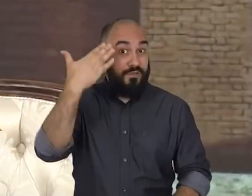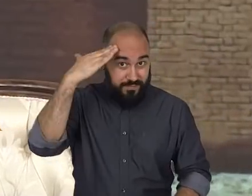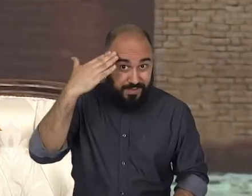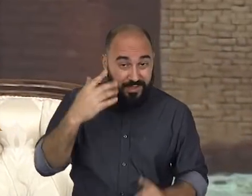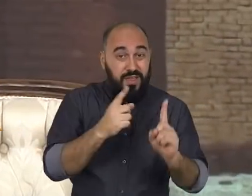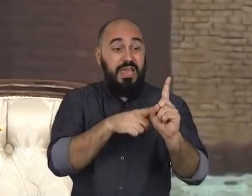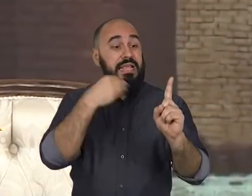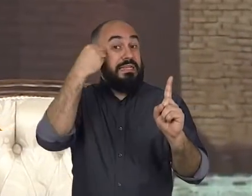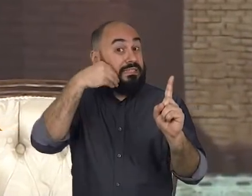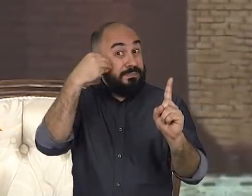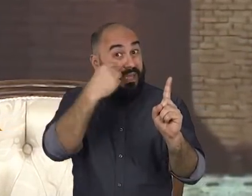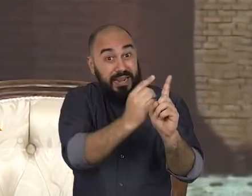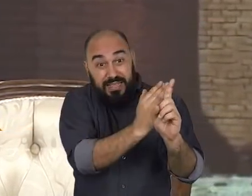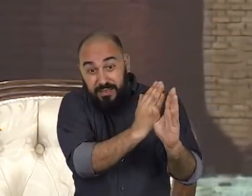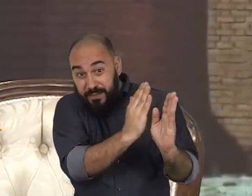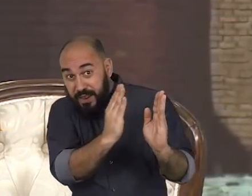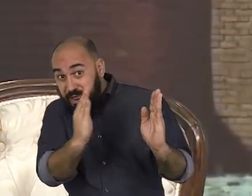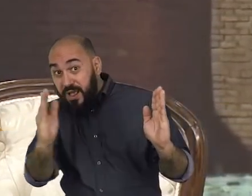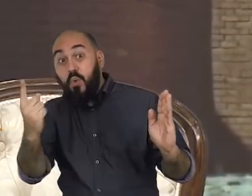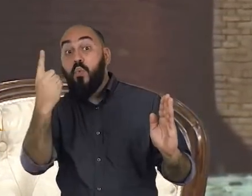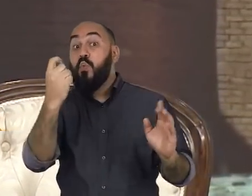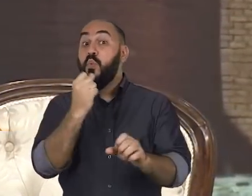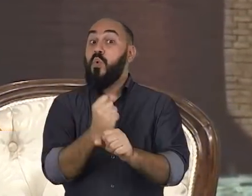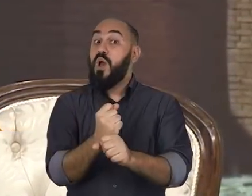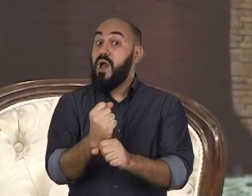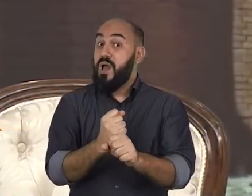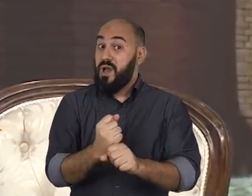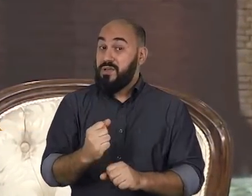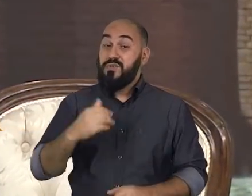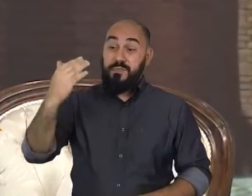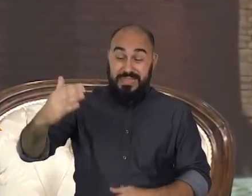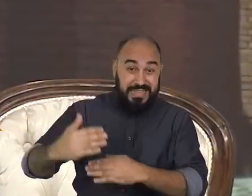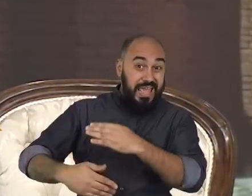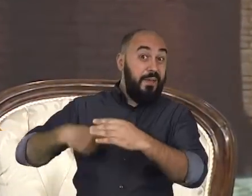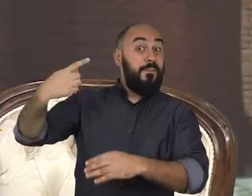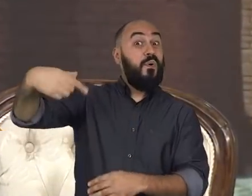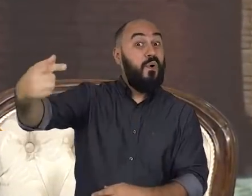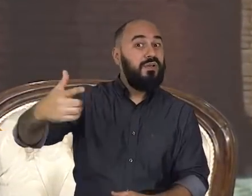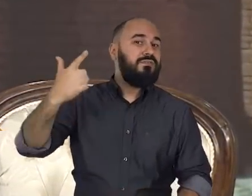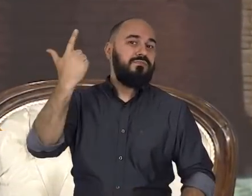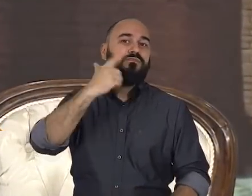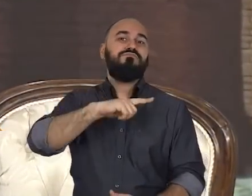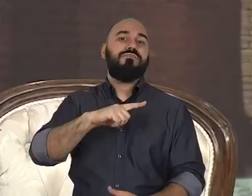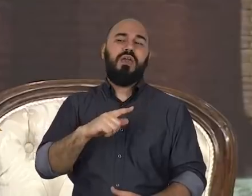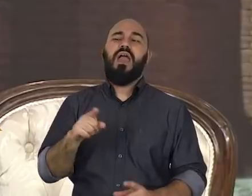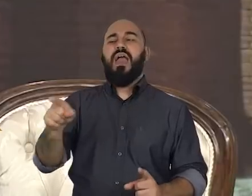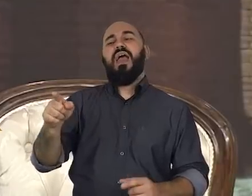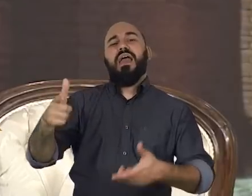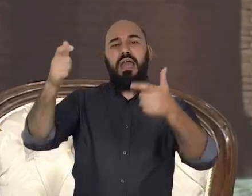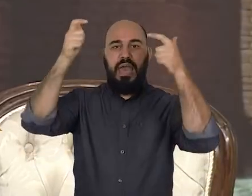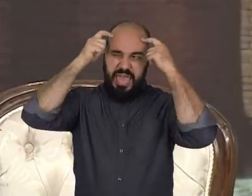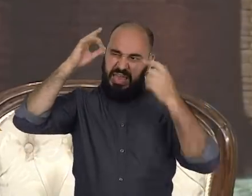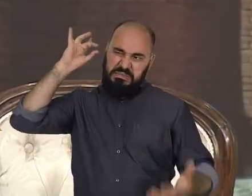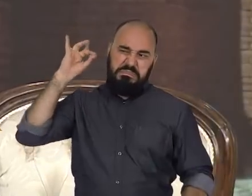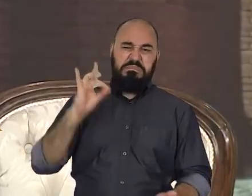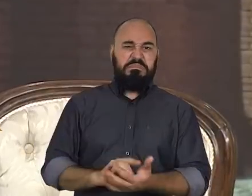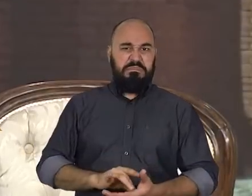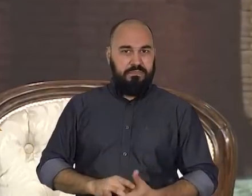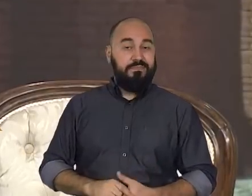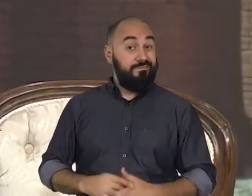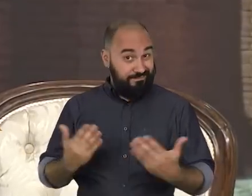Assim sendo, o intervalo dessa ilustração que eu dei, de 2 de agosto até dia 31 de dezembro, não